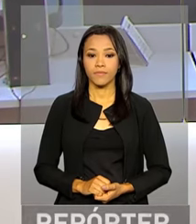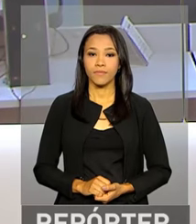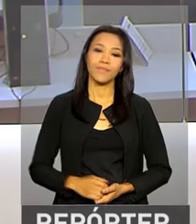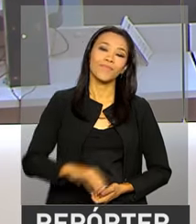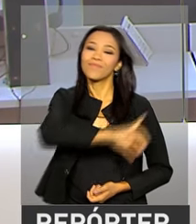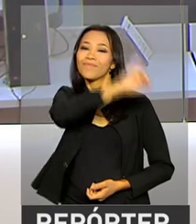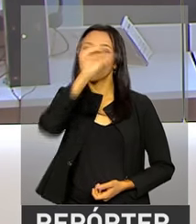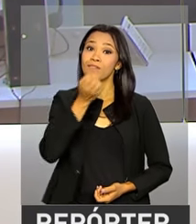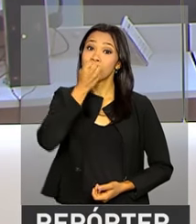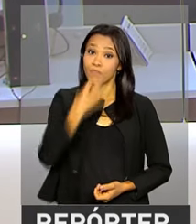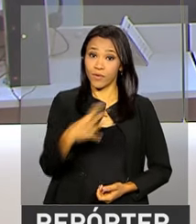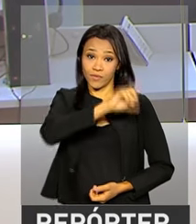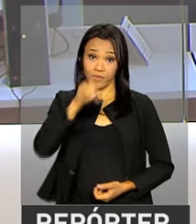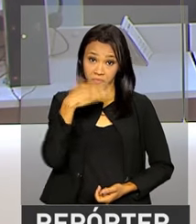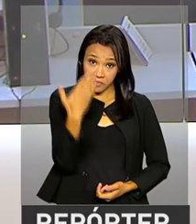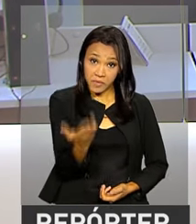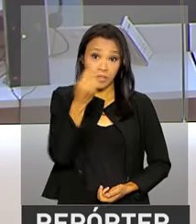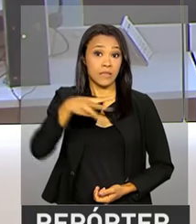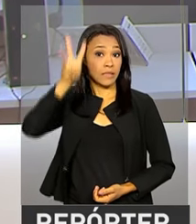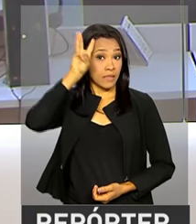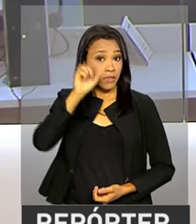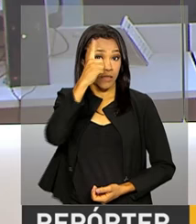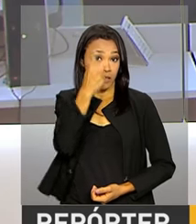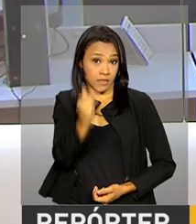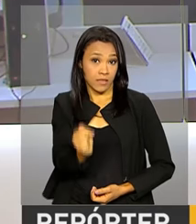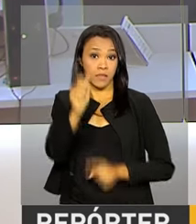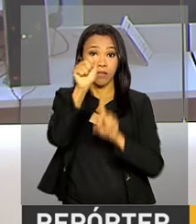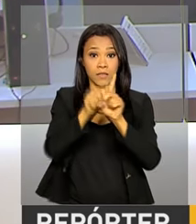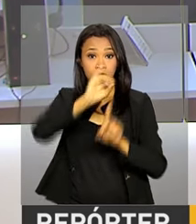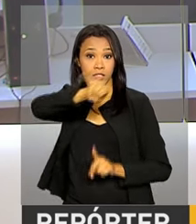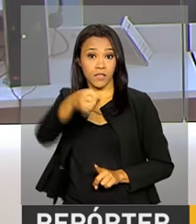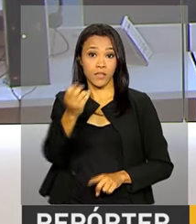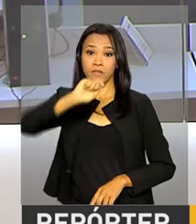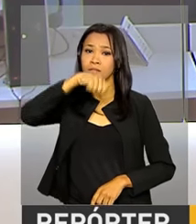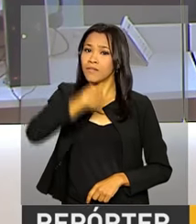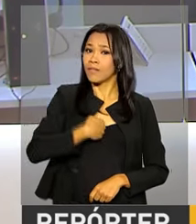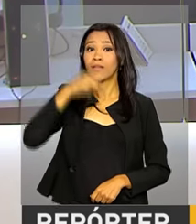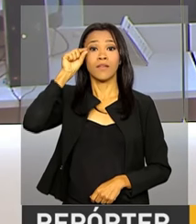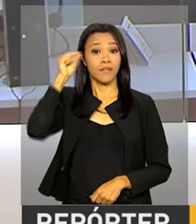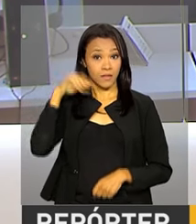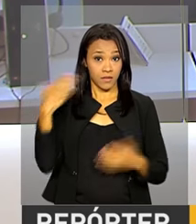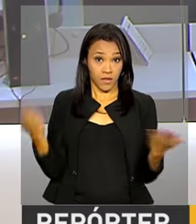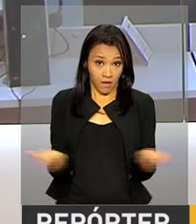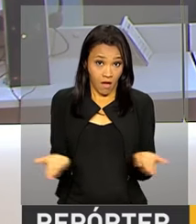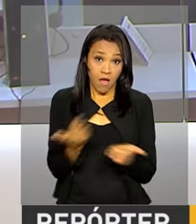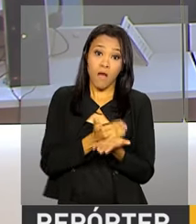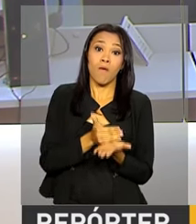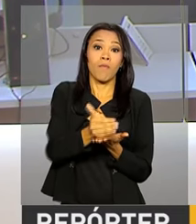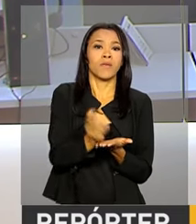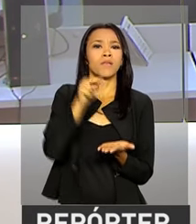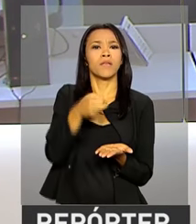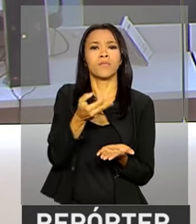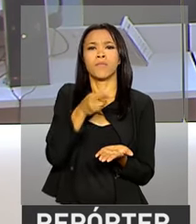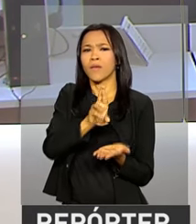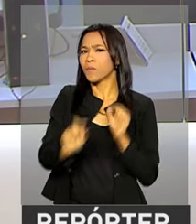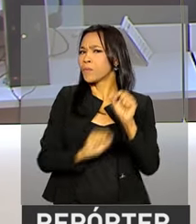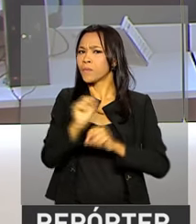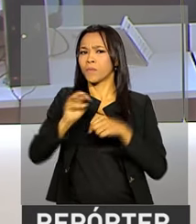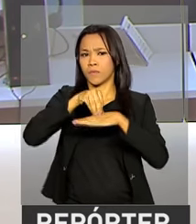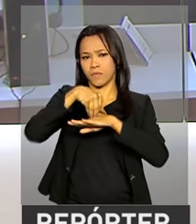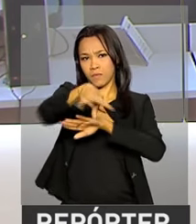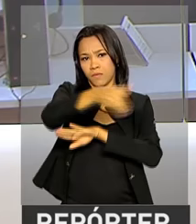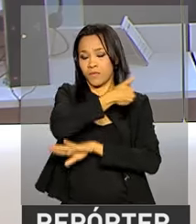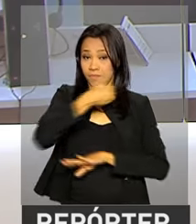Olá bom dia para você terça-feira 17 de janeiro eu sou Renata corcini e o repórter NBR Está no Ar com as